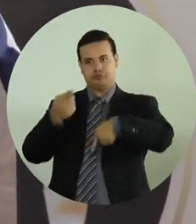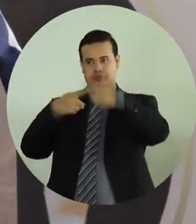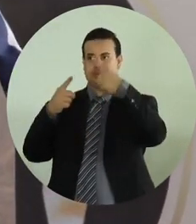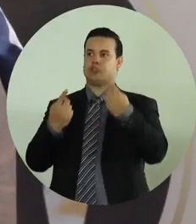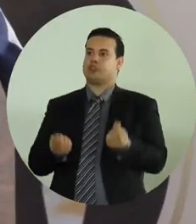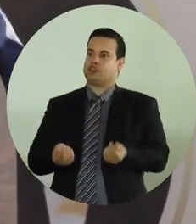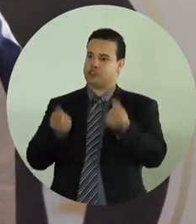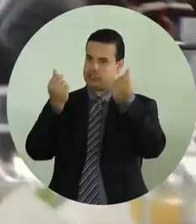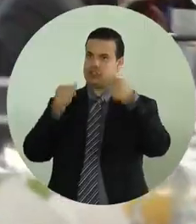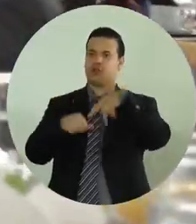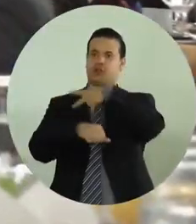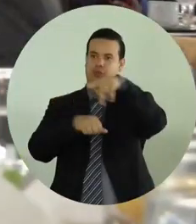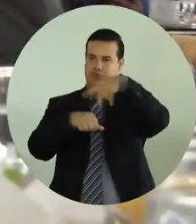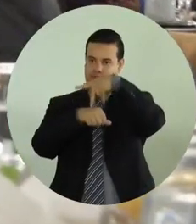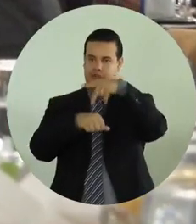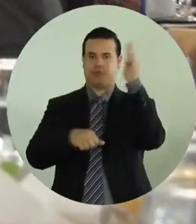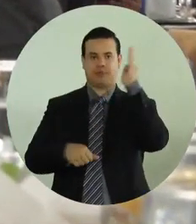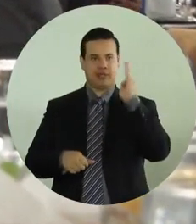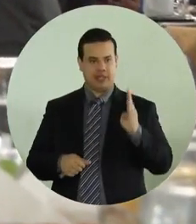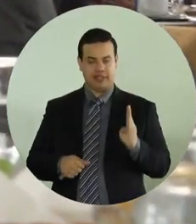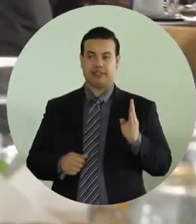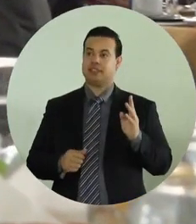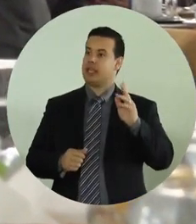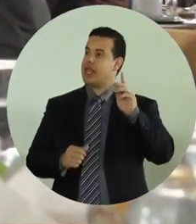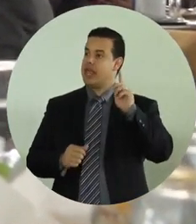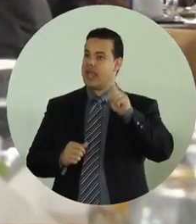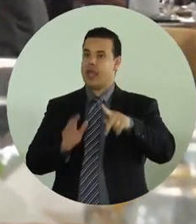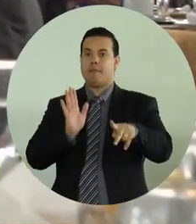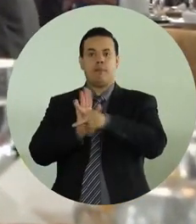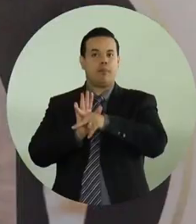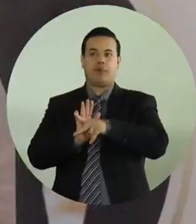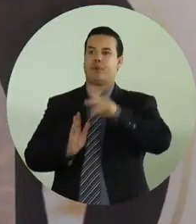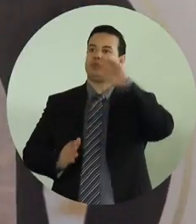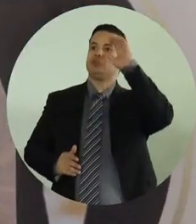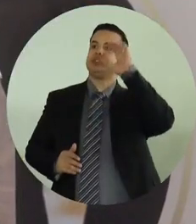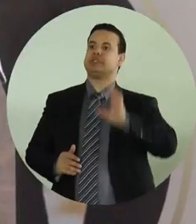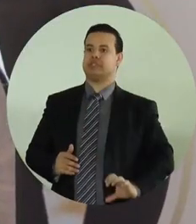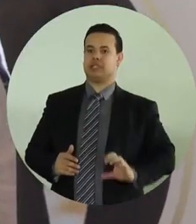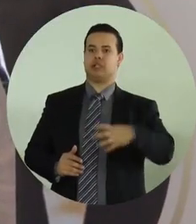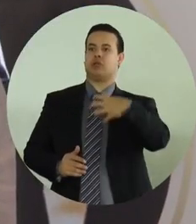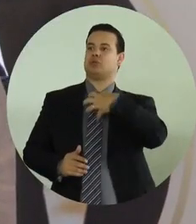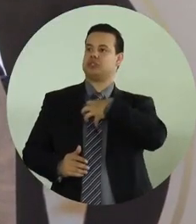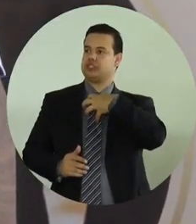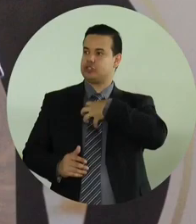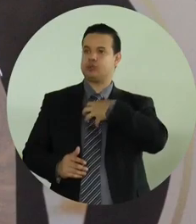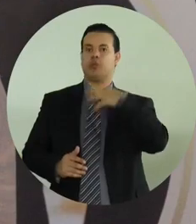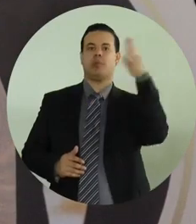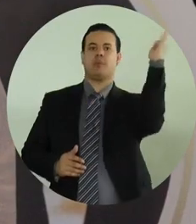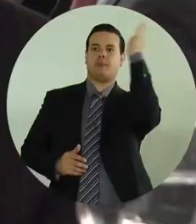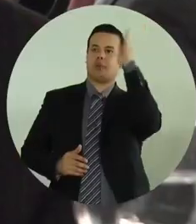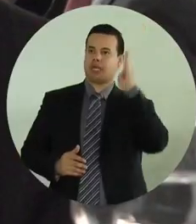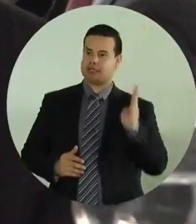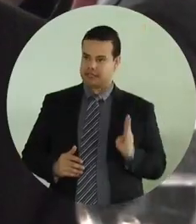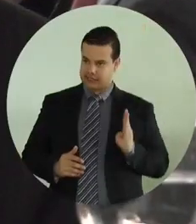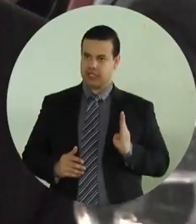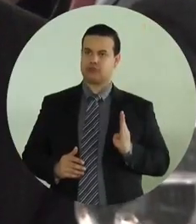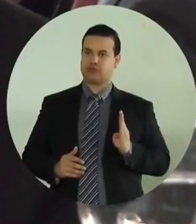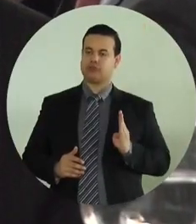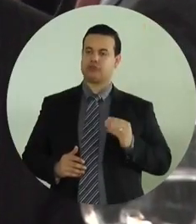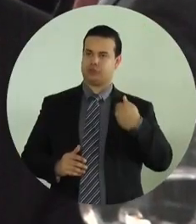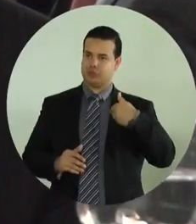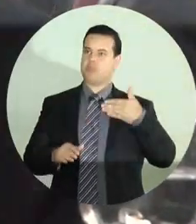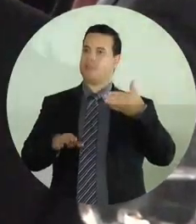nação. Nada é mais cidadão, nada é mais sentimento de nacionalismo do que participar